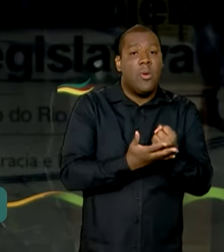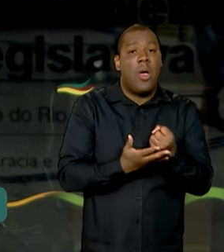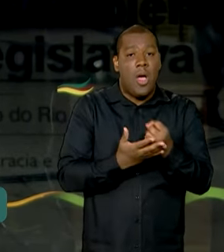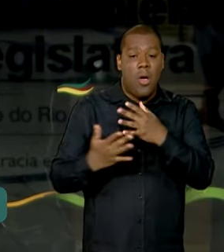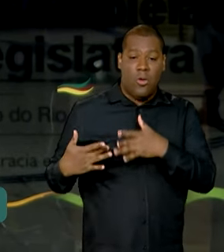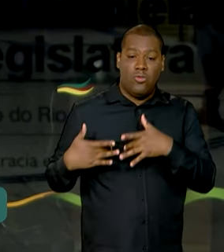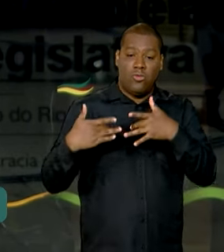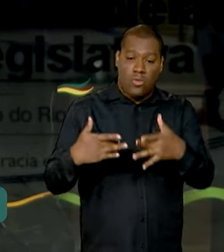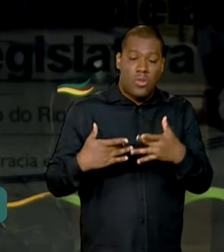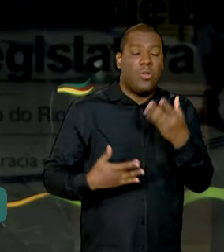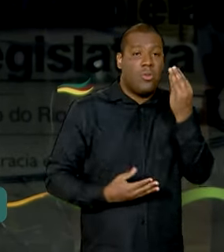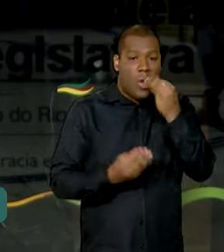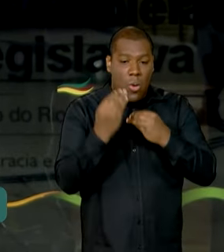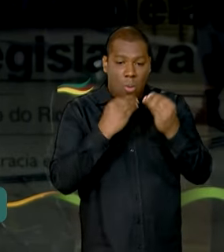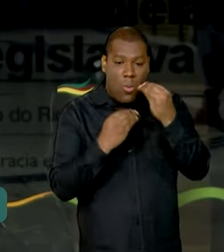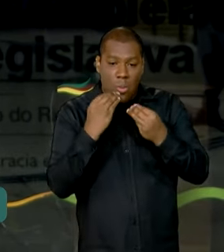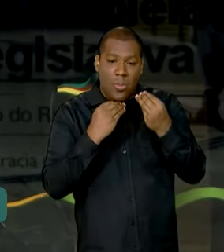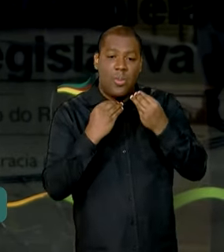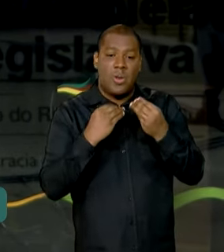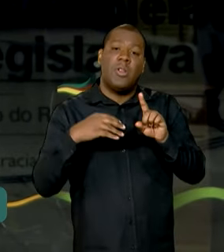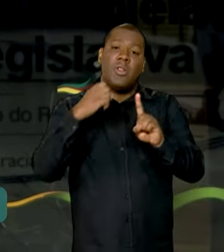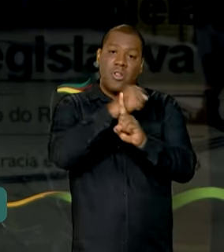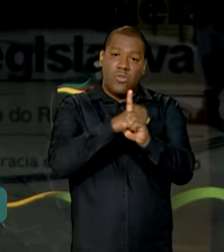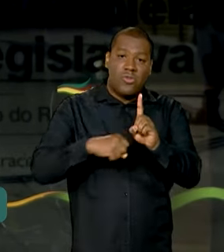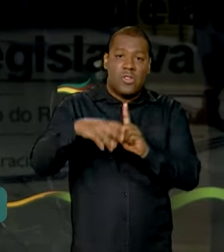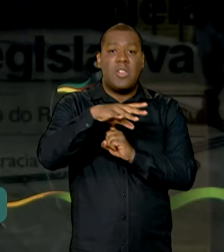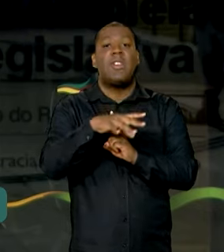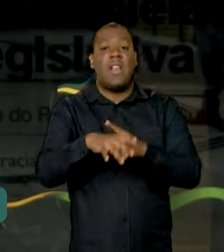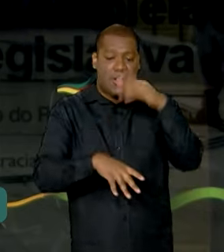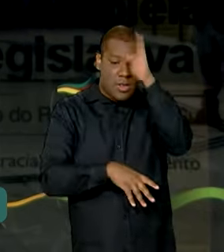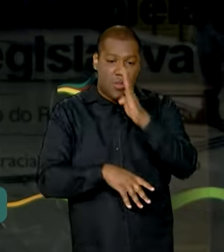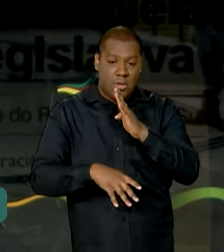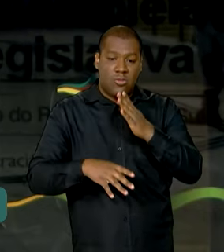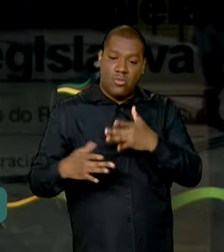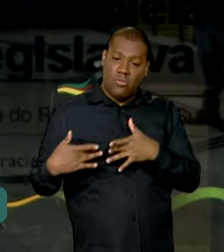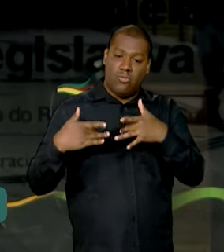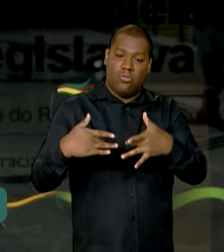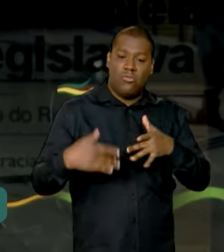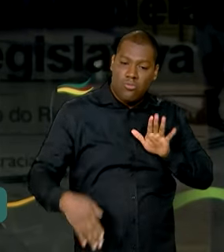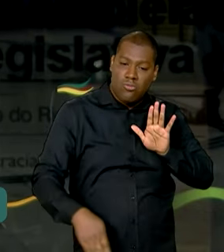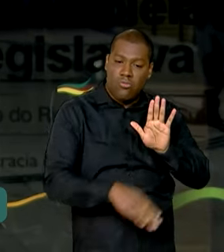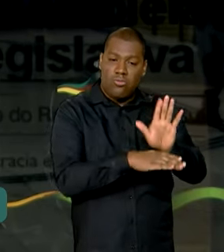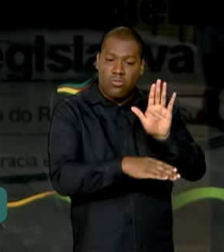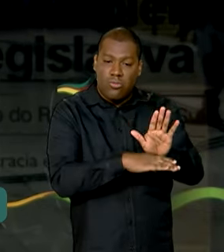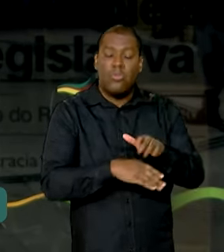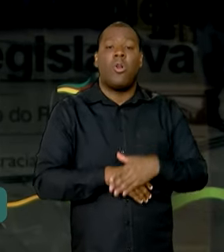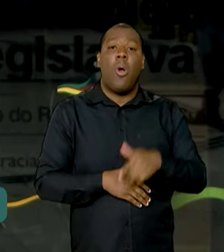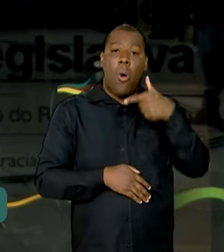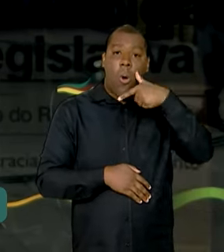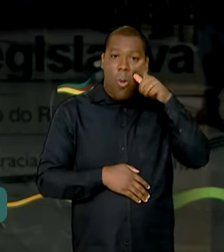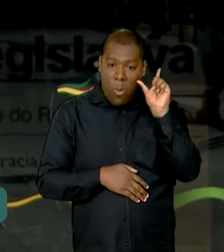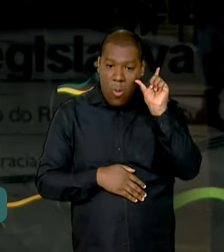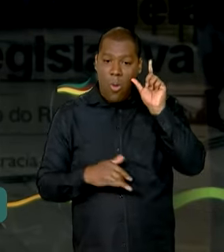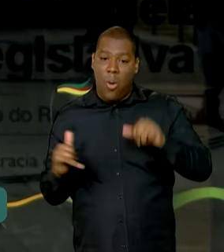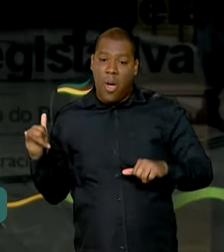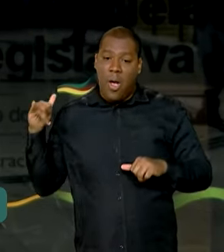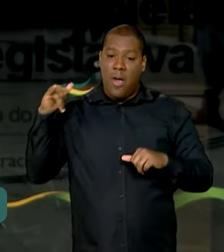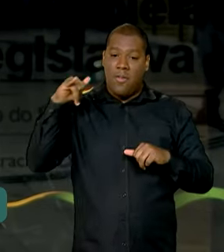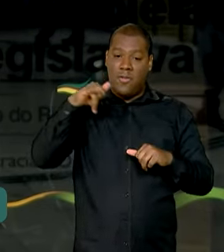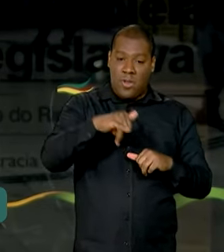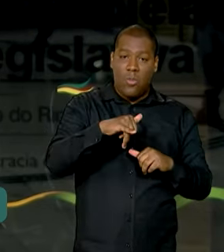que mobilizou a sociedade do povo brasileiro. Ontem já chegou uma outra aeronave com